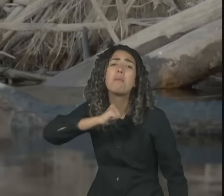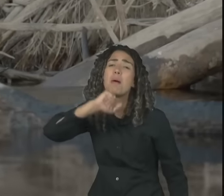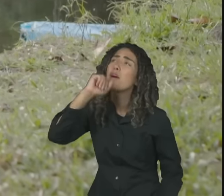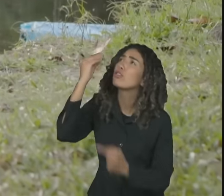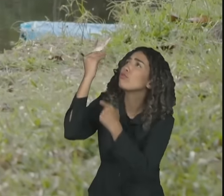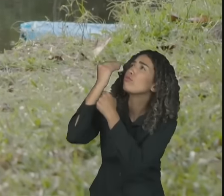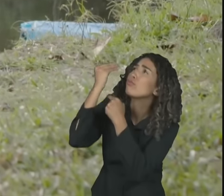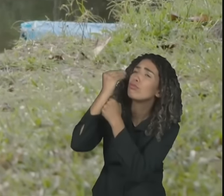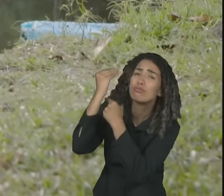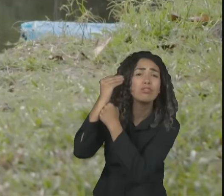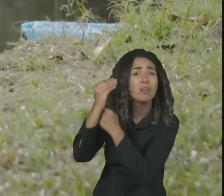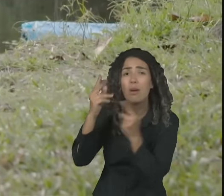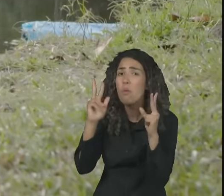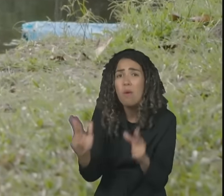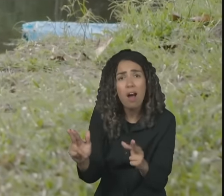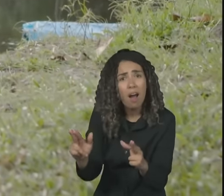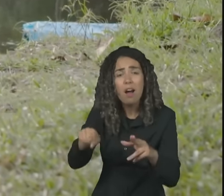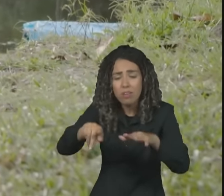mãe.